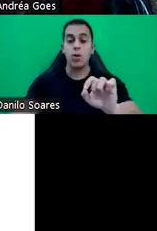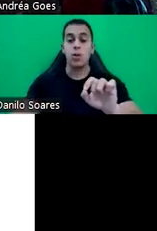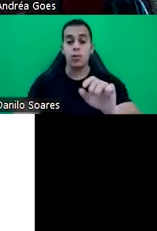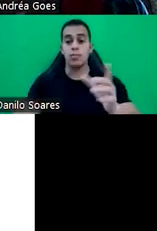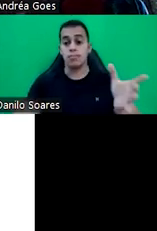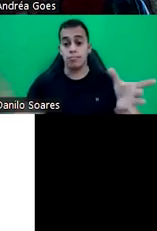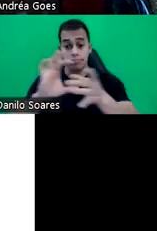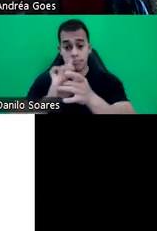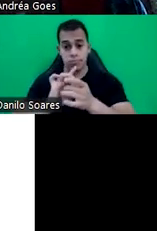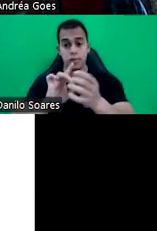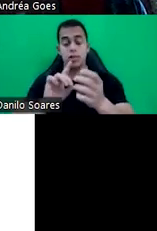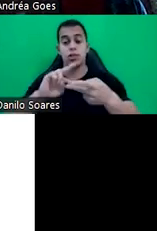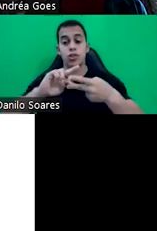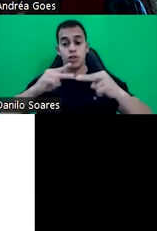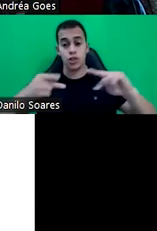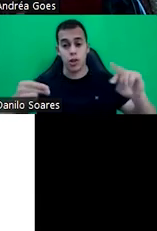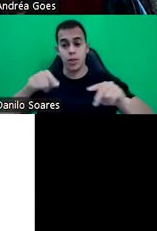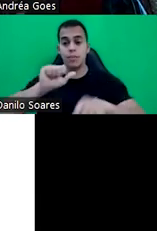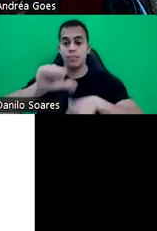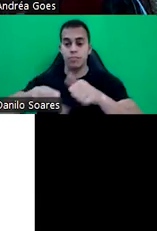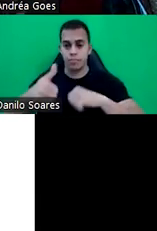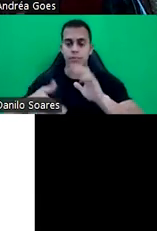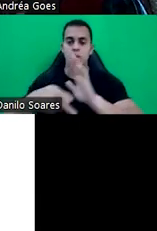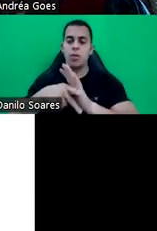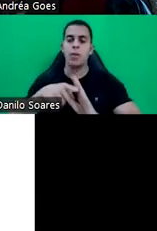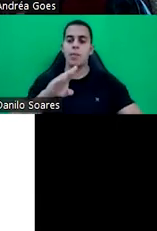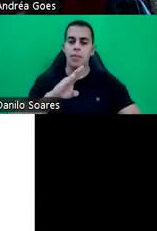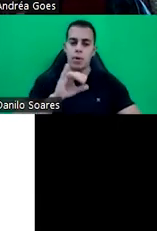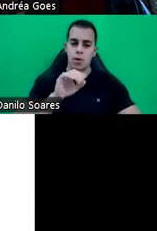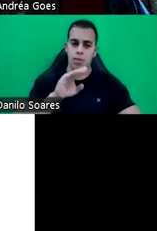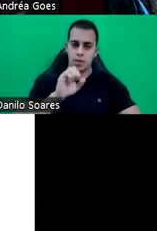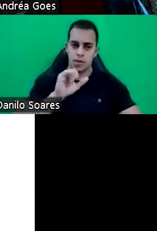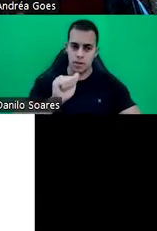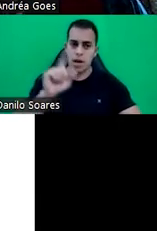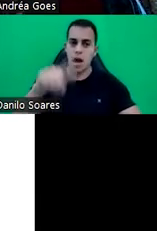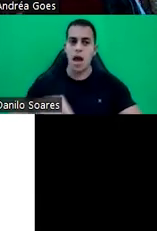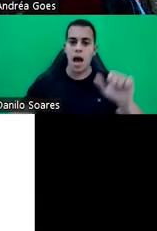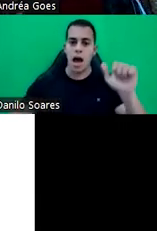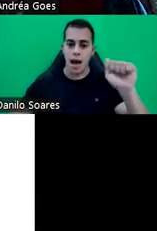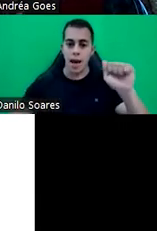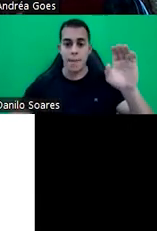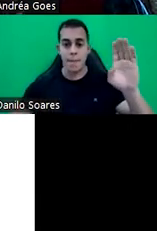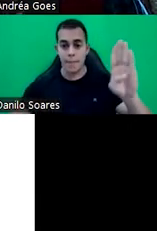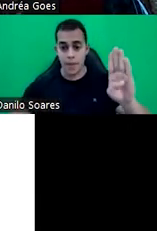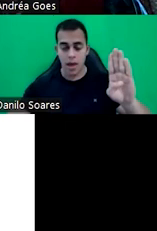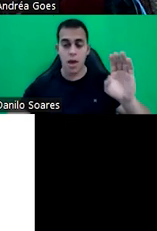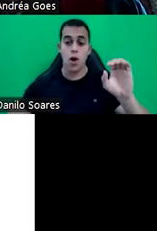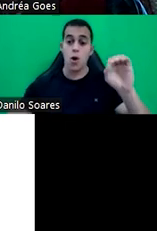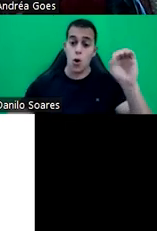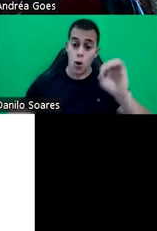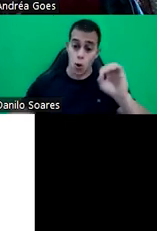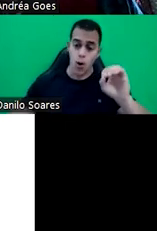o código genético do sistema sanguíneo ABO, que são os alelos conhecidos, o A, o B e o O. Então, esses são